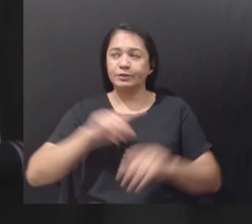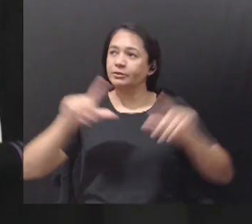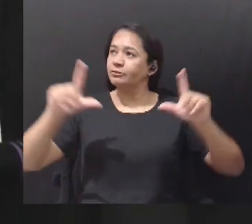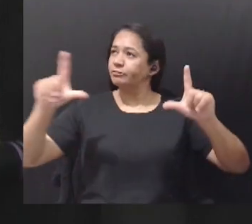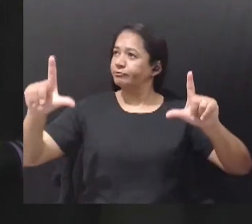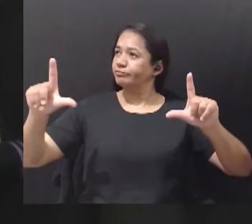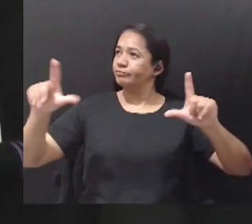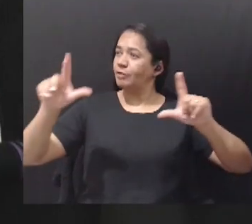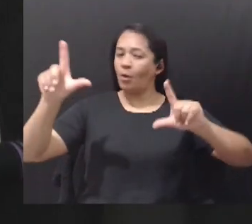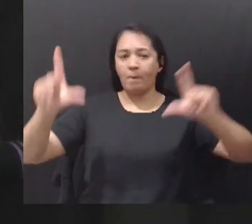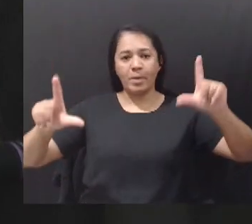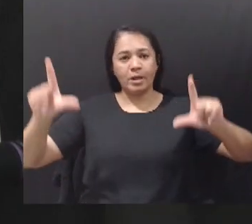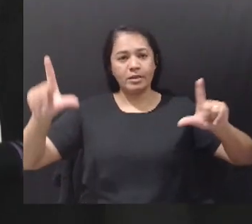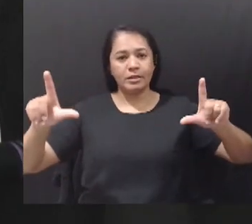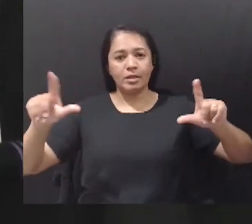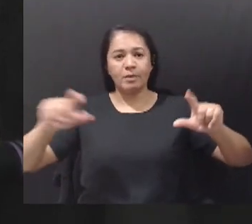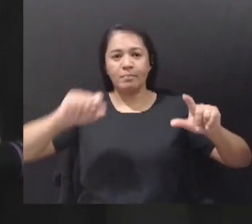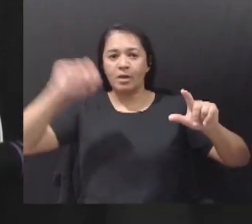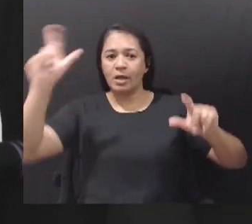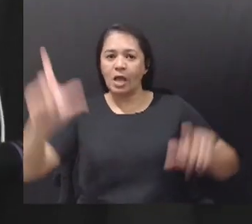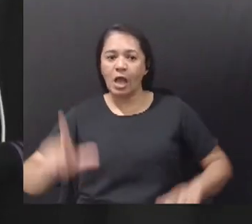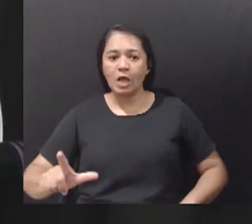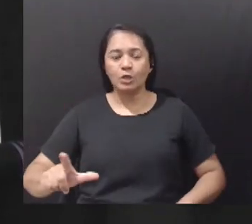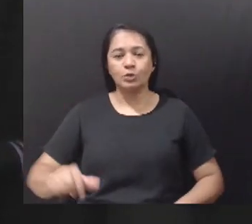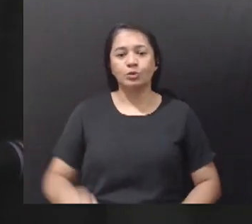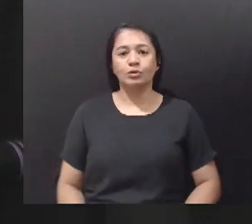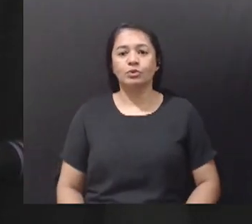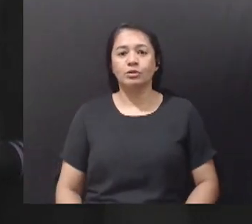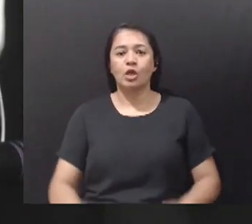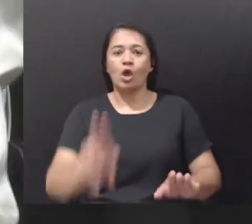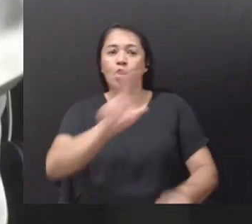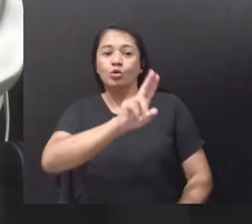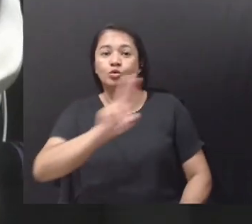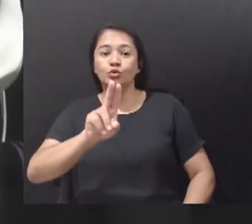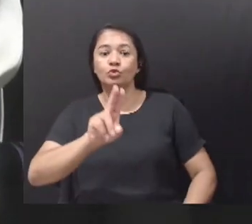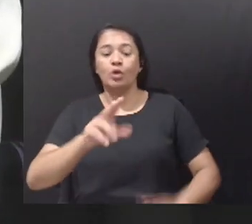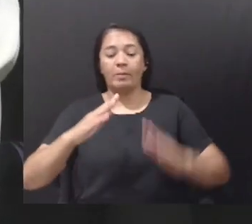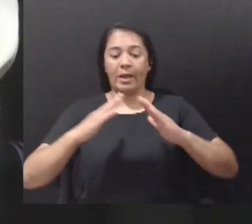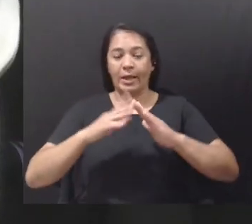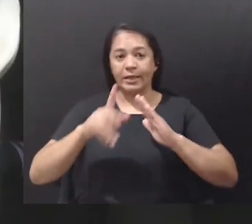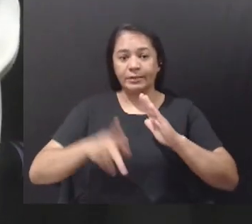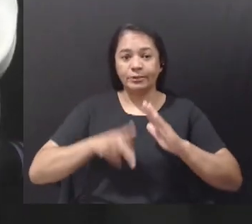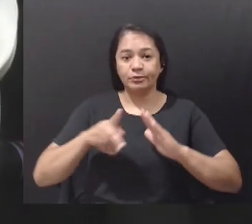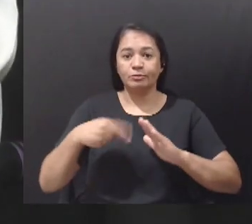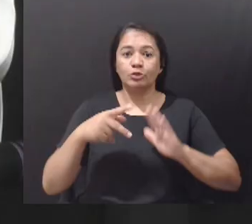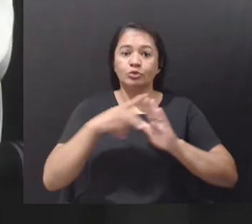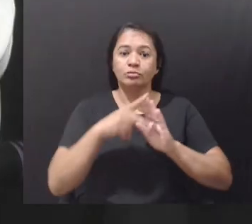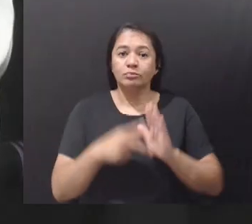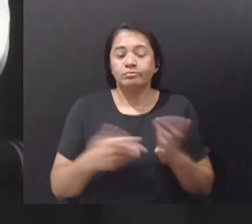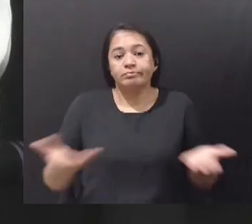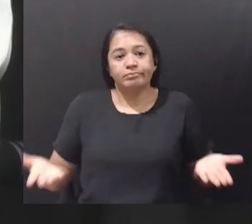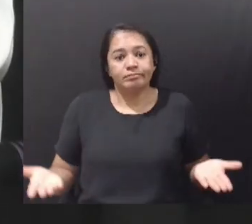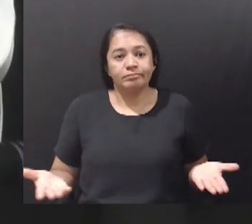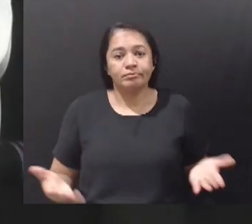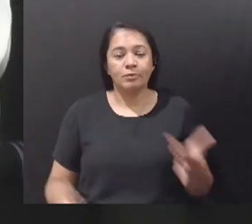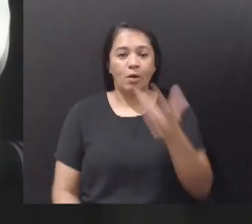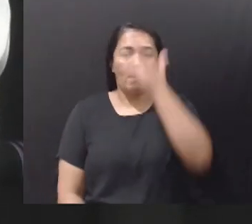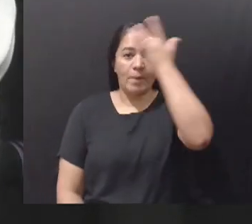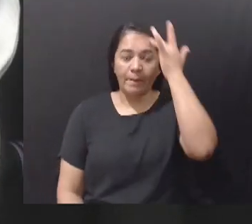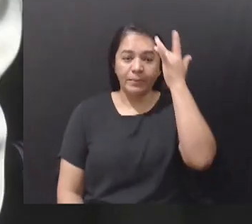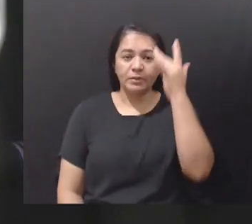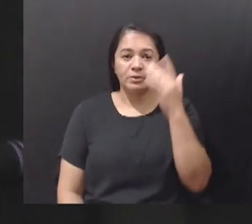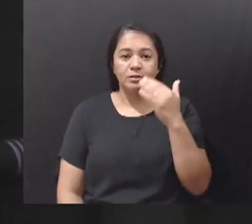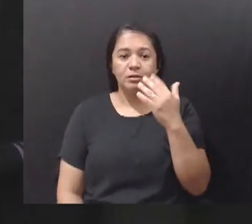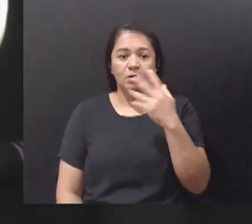televisão azul, chama atenção, escrito na Casa do Povo, que é o nosso programa. Quer dizer, uma pessoa que tem baixa visão ou é